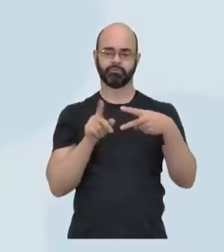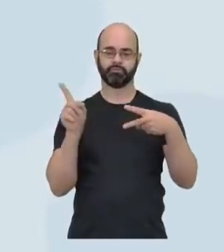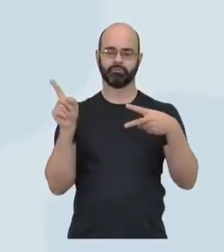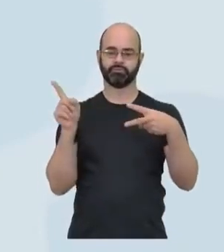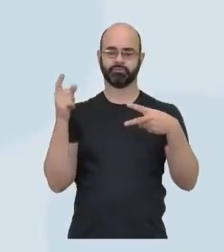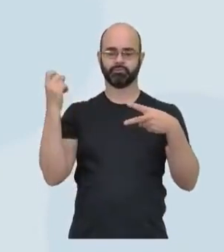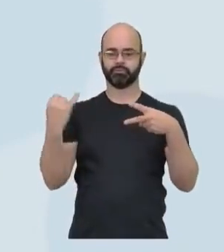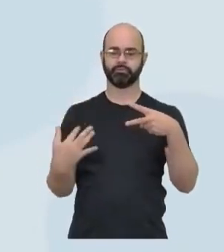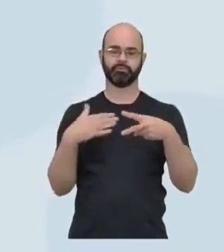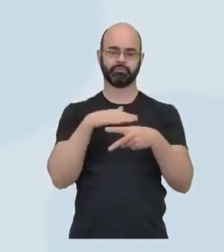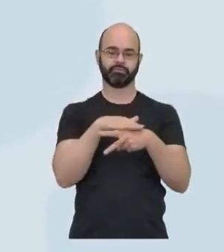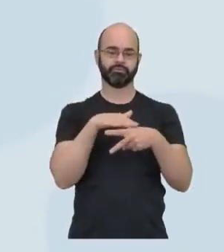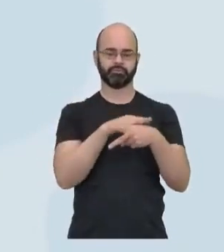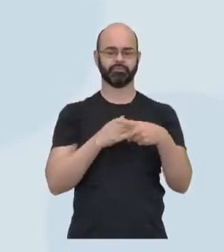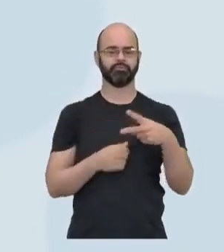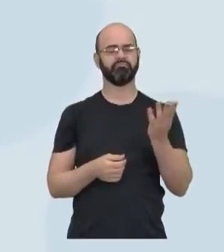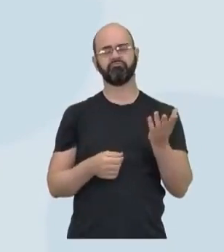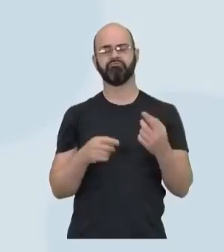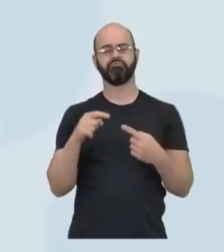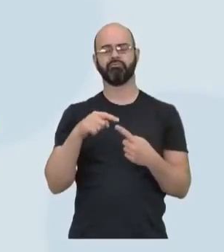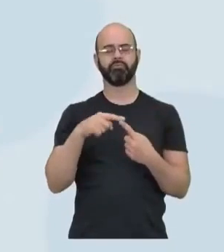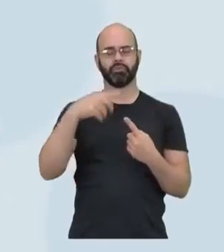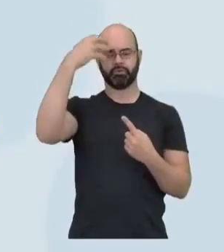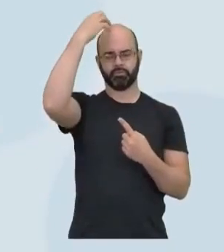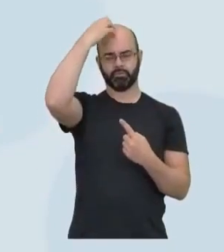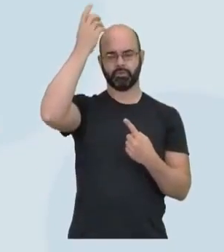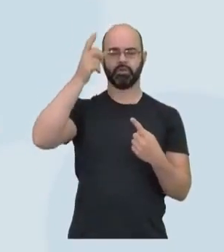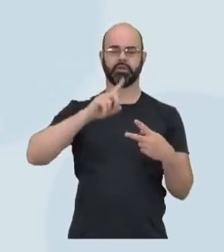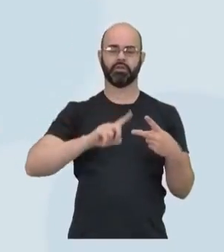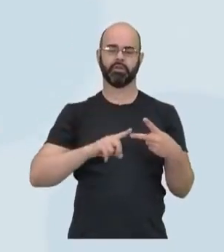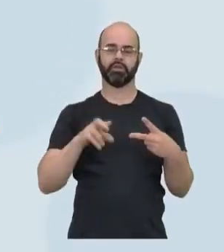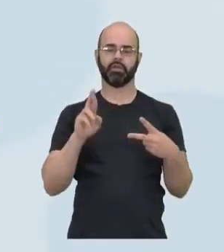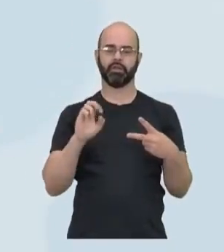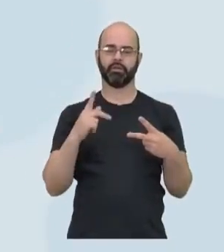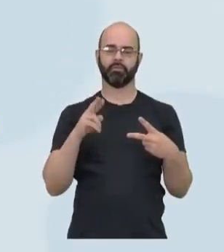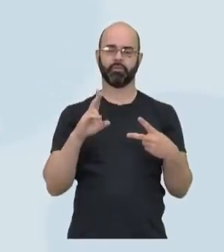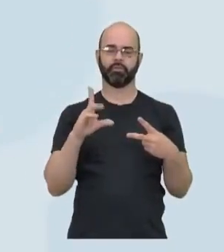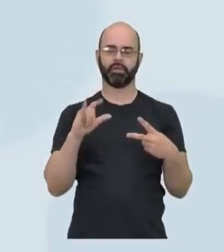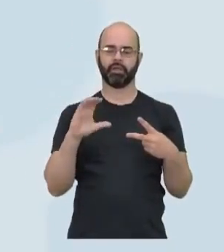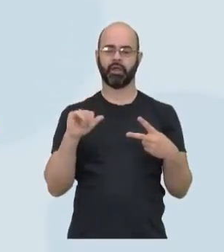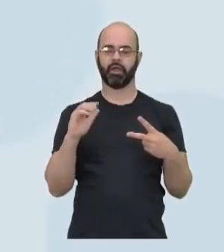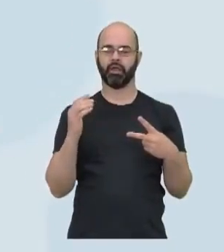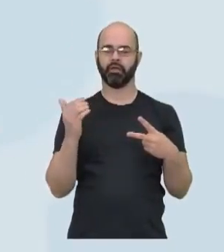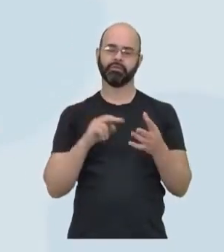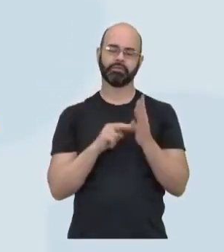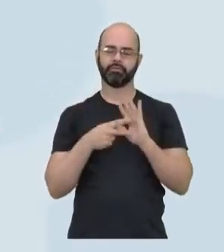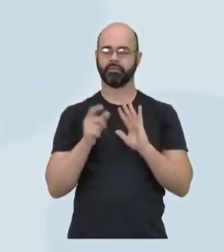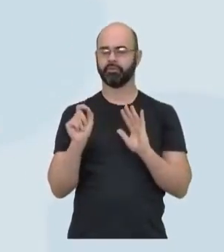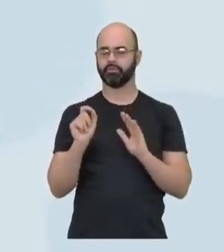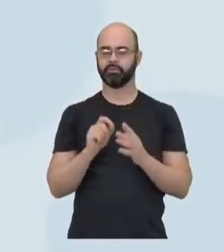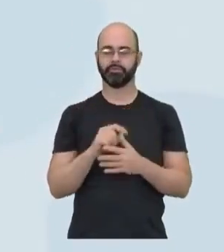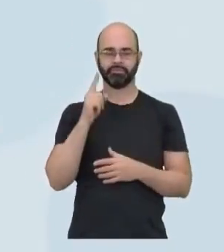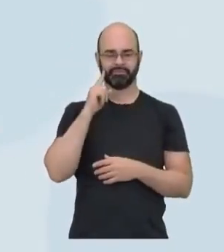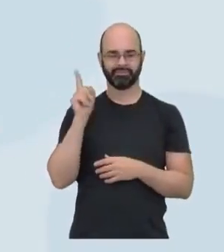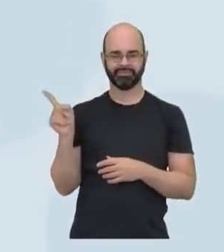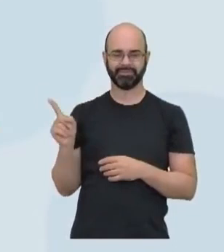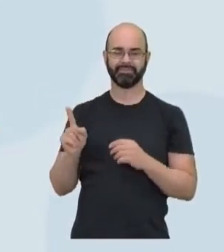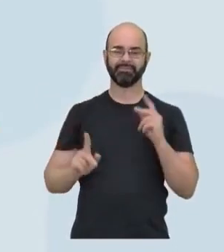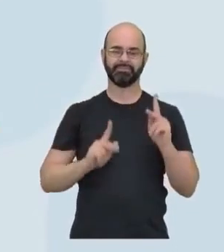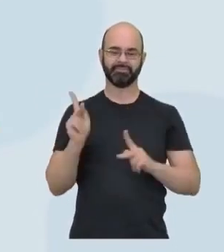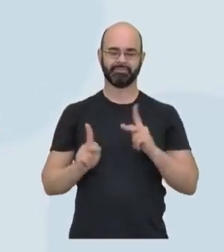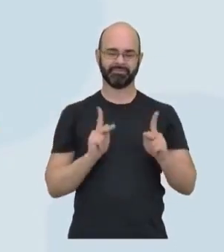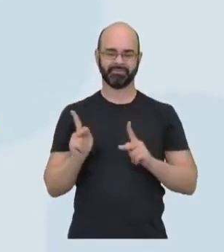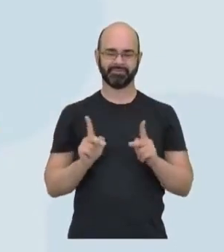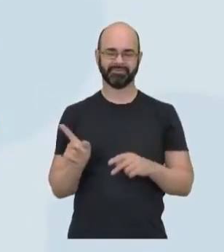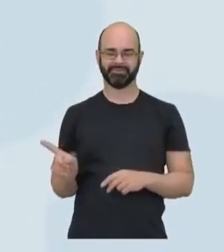e república, né? O que é uma monarquia, o que é uma república. Aí eu trouxe assim, ó, pra vocês. Vocês estão vendo aí embaixo o povo